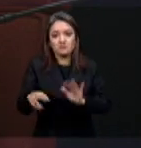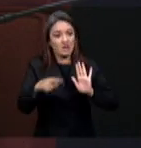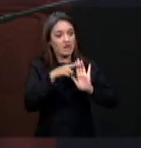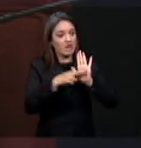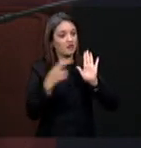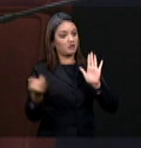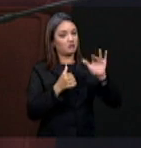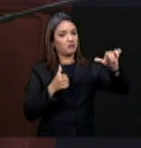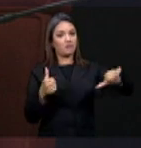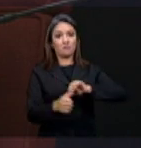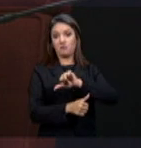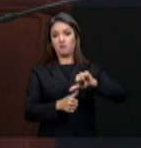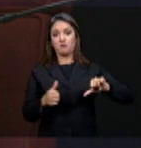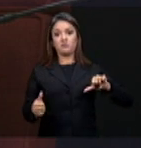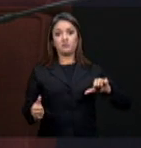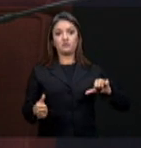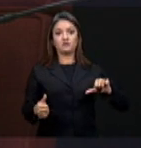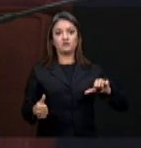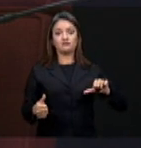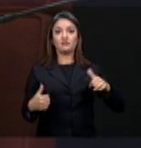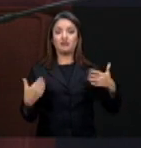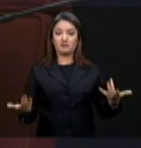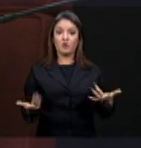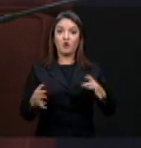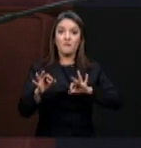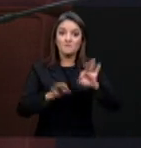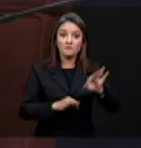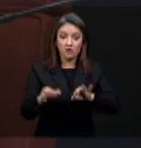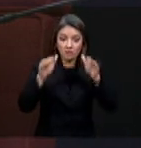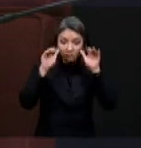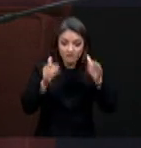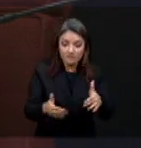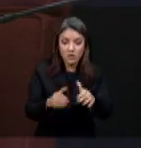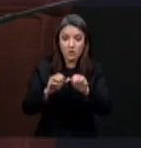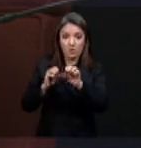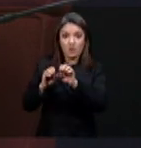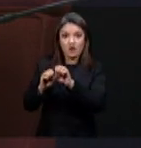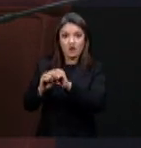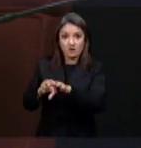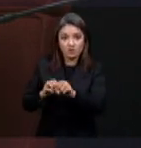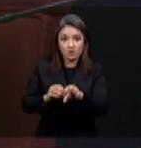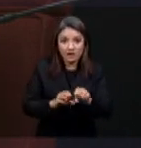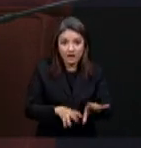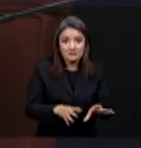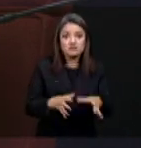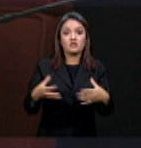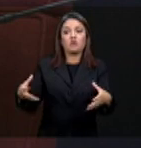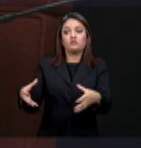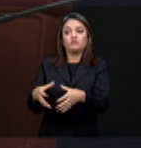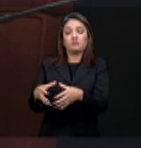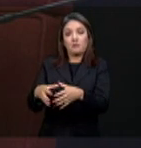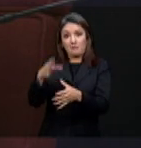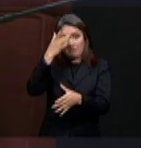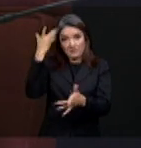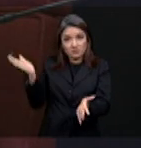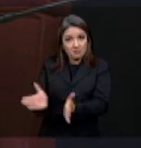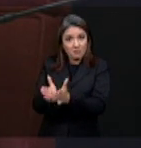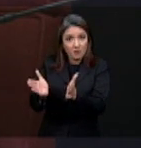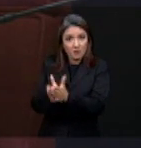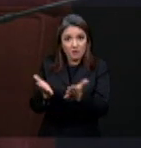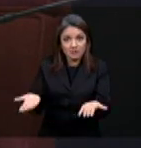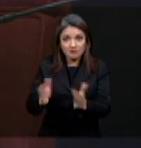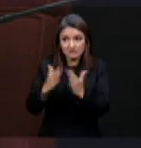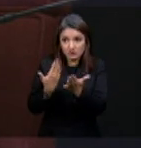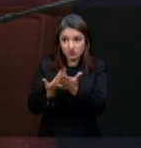importantes de um programa quer voltado para educação Universitária da população de menor renda das escolas públicas